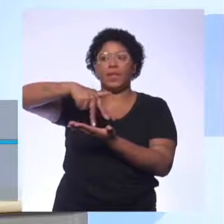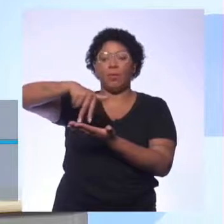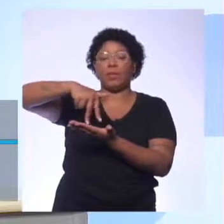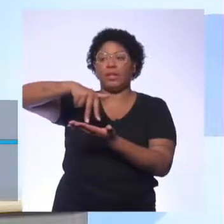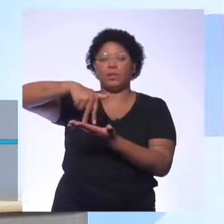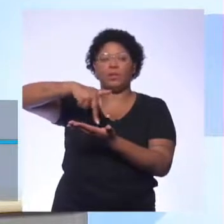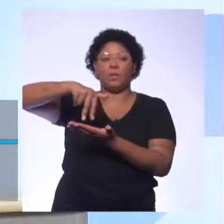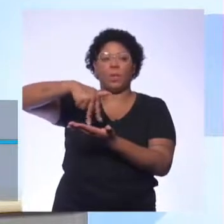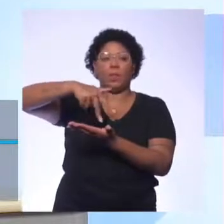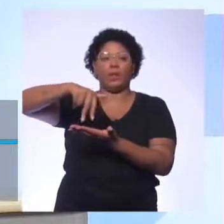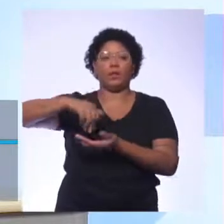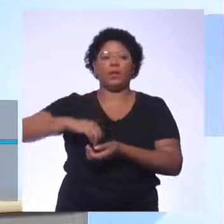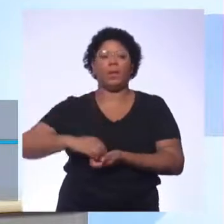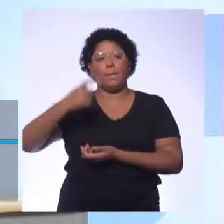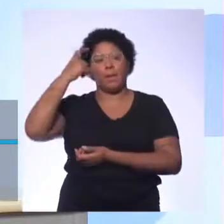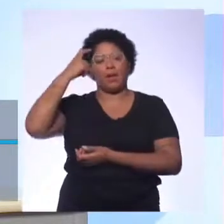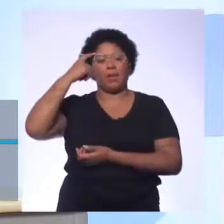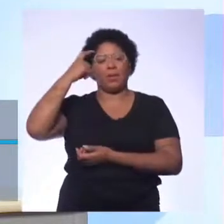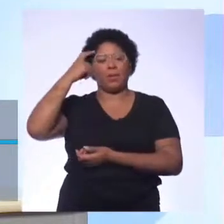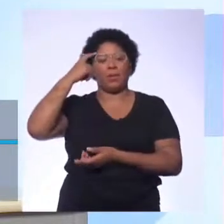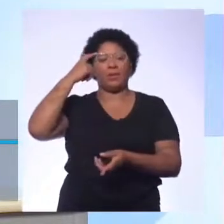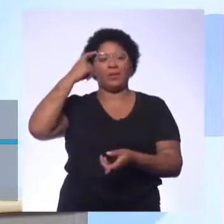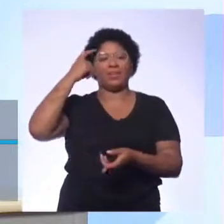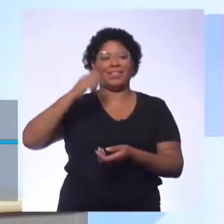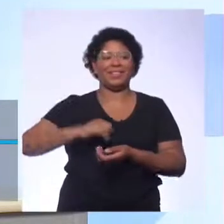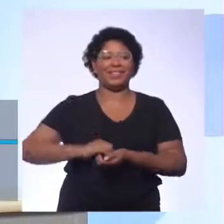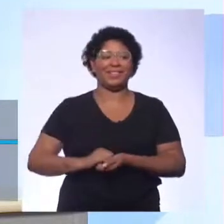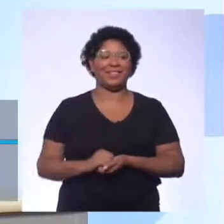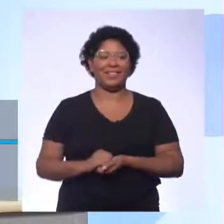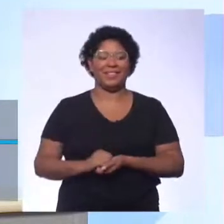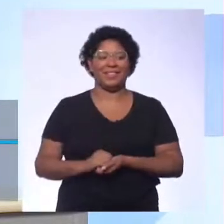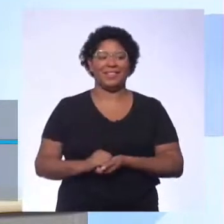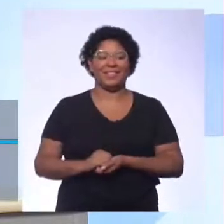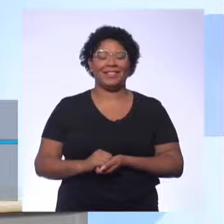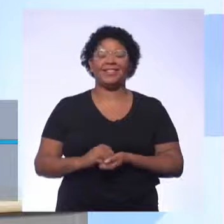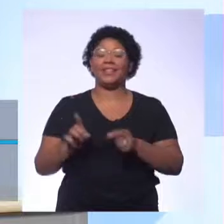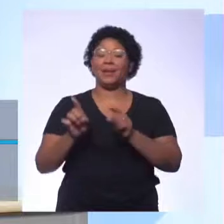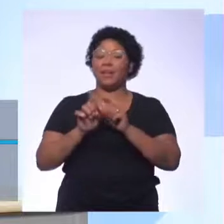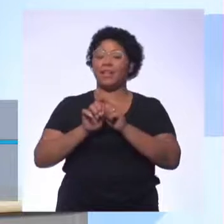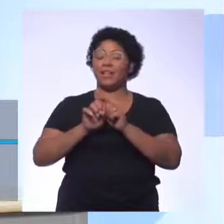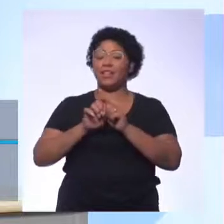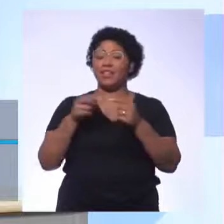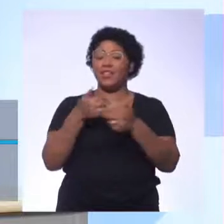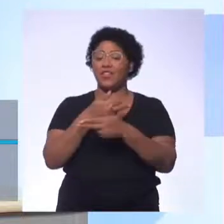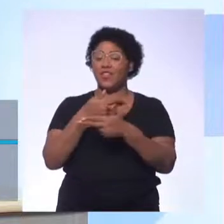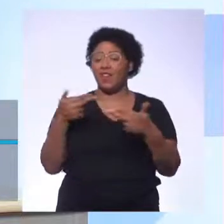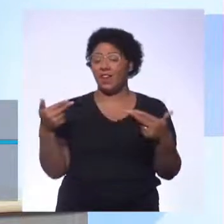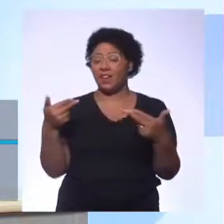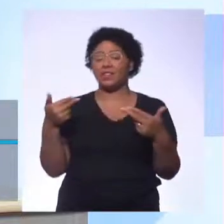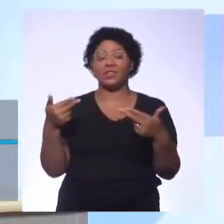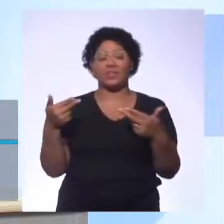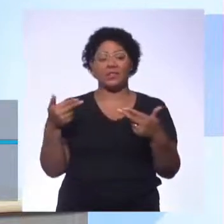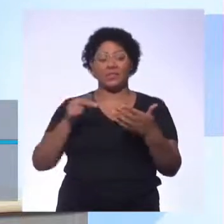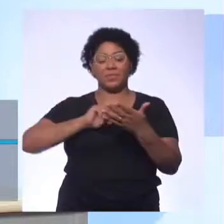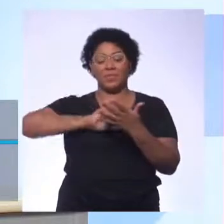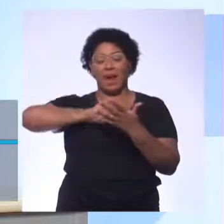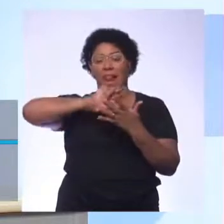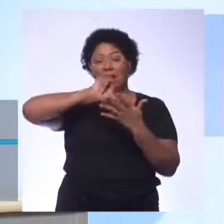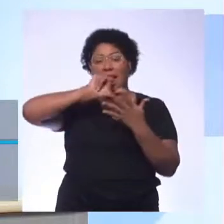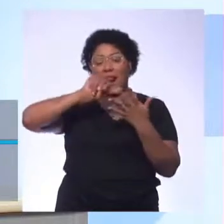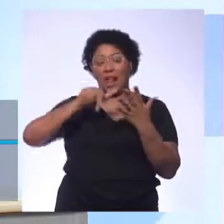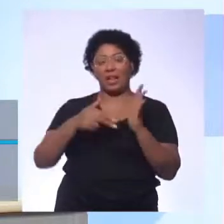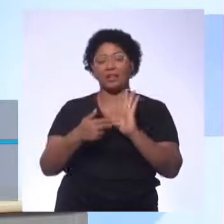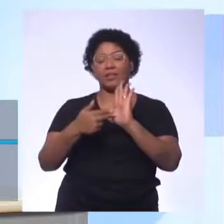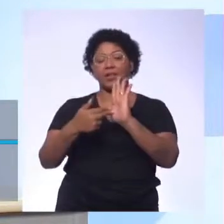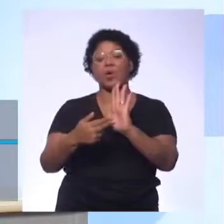patinação. Pensando aí nos substantivos, né, que a Silene falou, temos vários aqui, né, que nós podemos nomear, por exemplo,